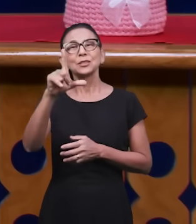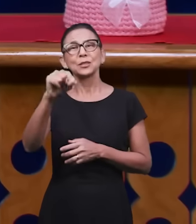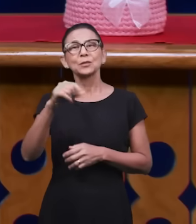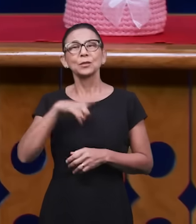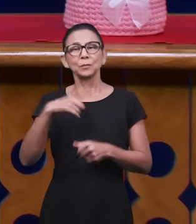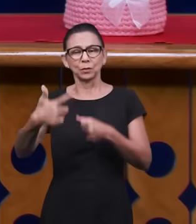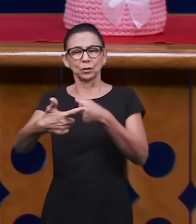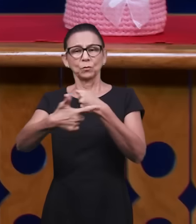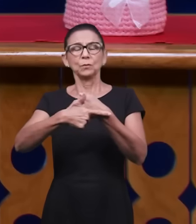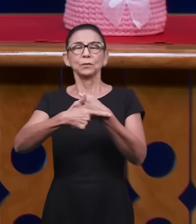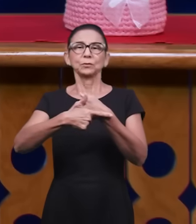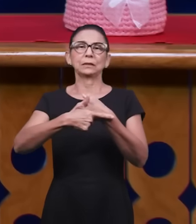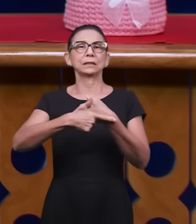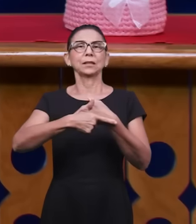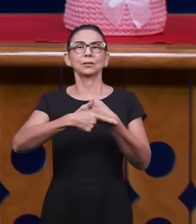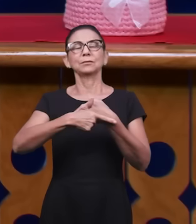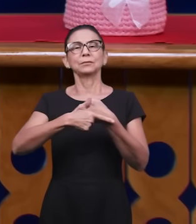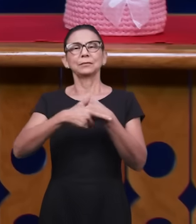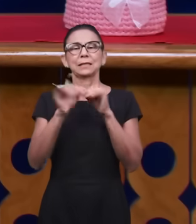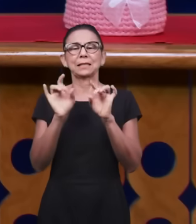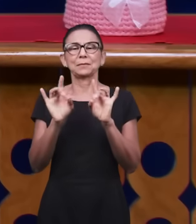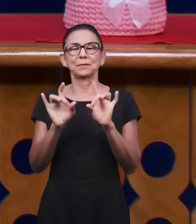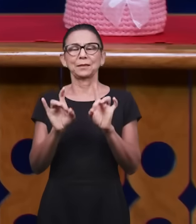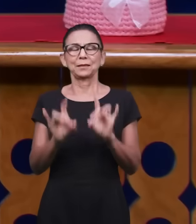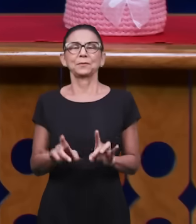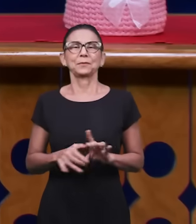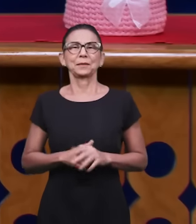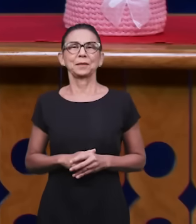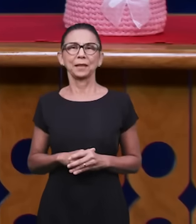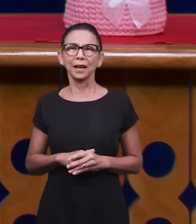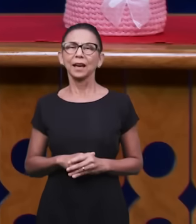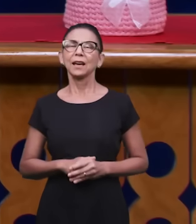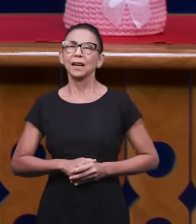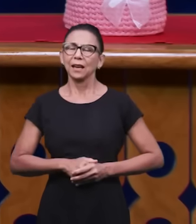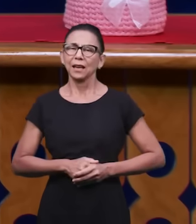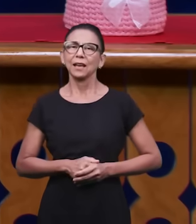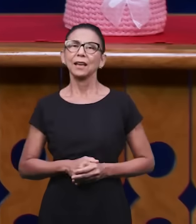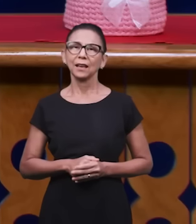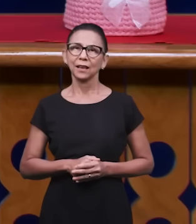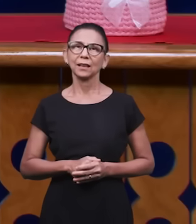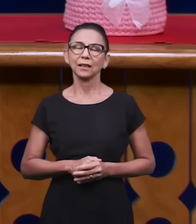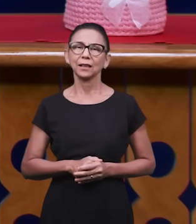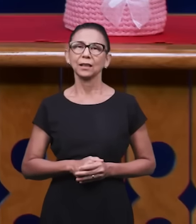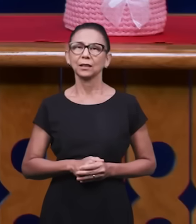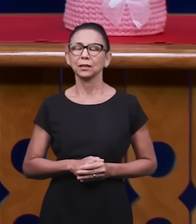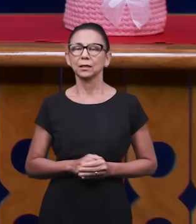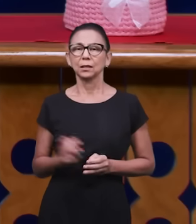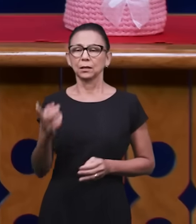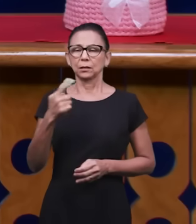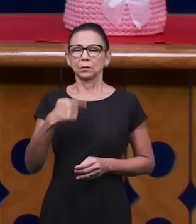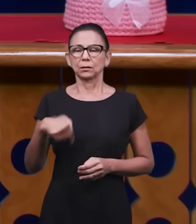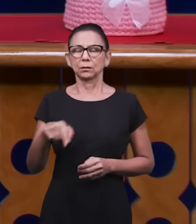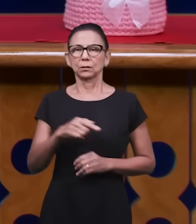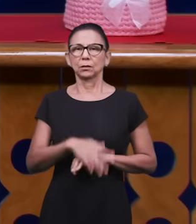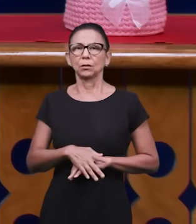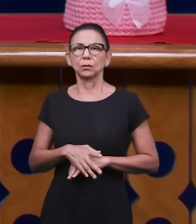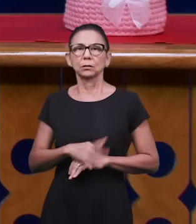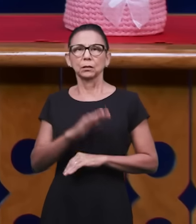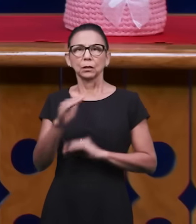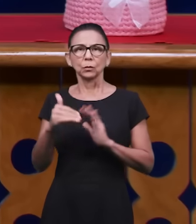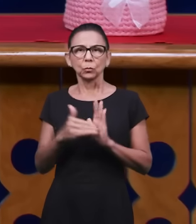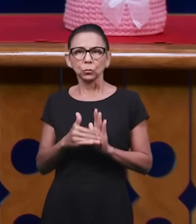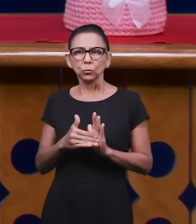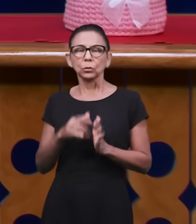específica. E vos nomeei. Então nós não estamos por nossa conta, ou por nossa vontade, ou